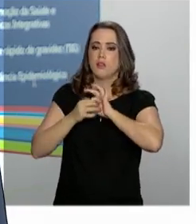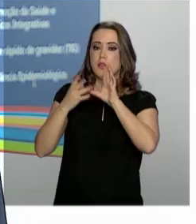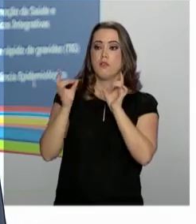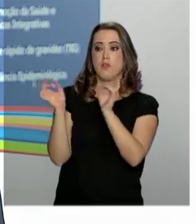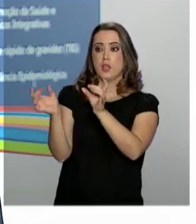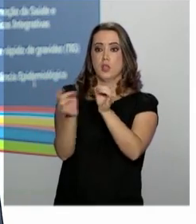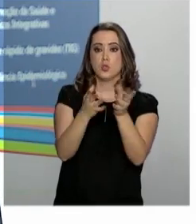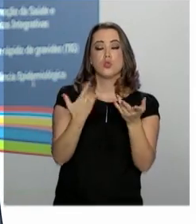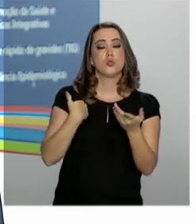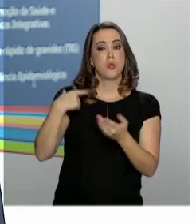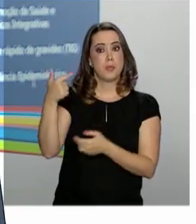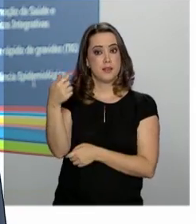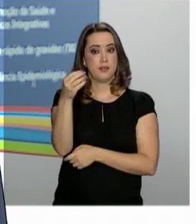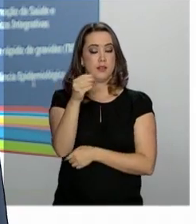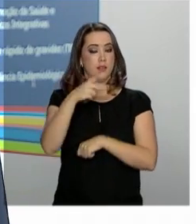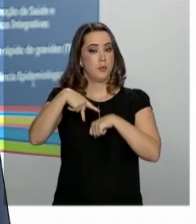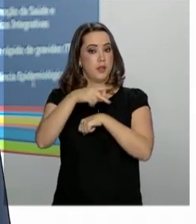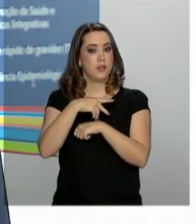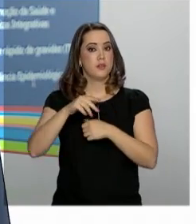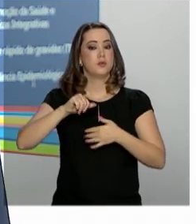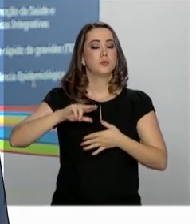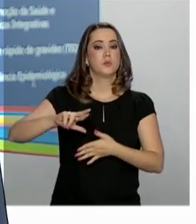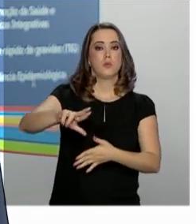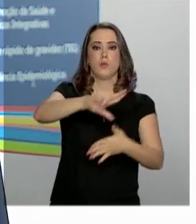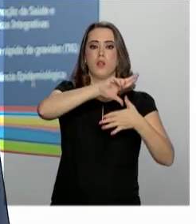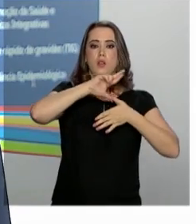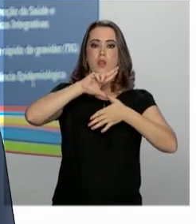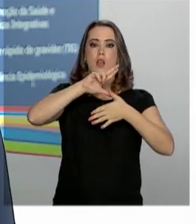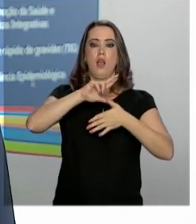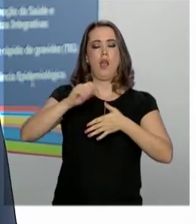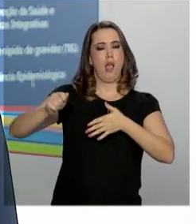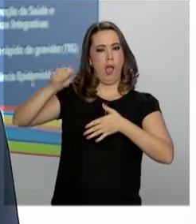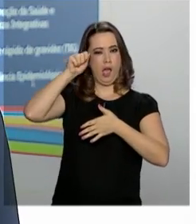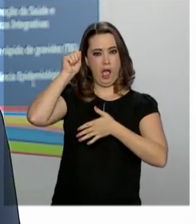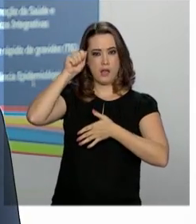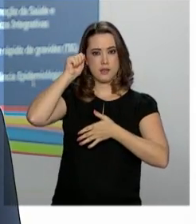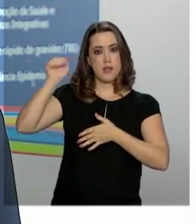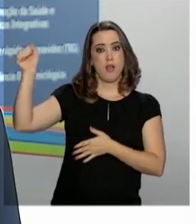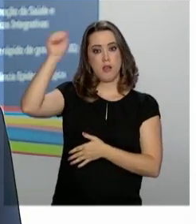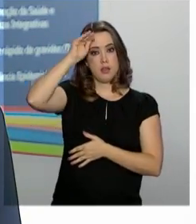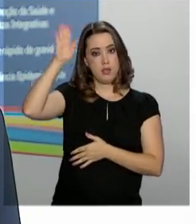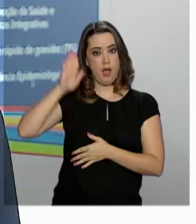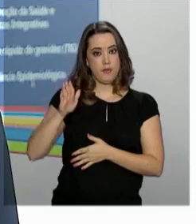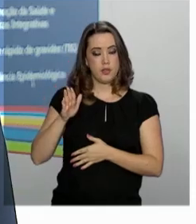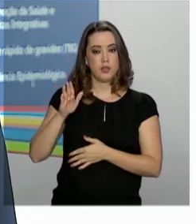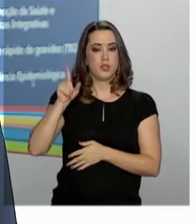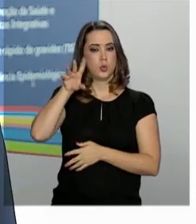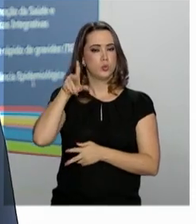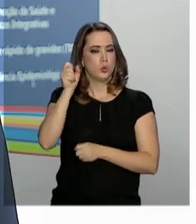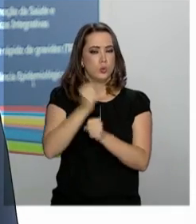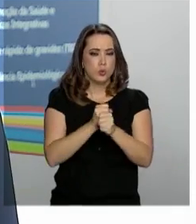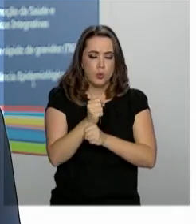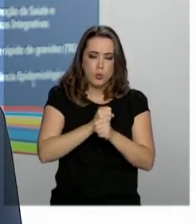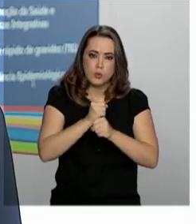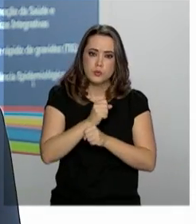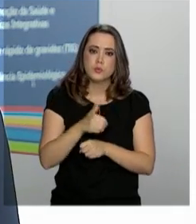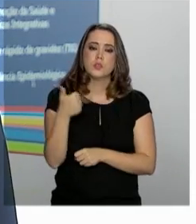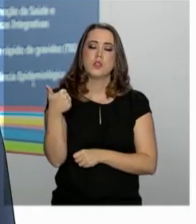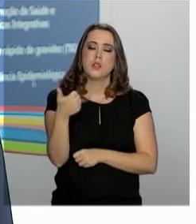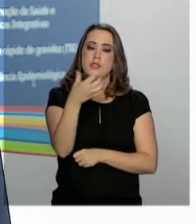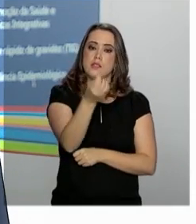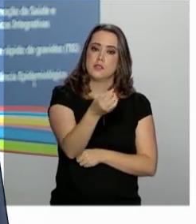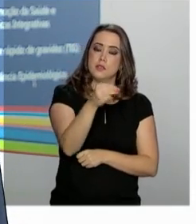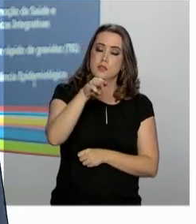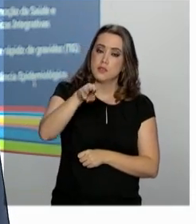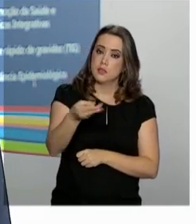para 70 países da América Latina, Ásia e África. A Fundação Oswaldo Cruz produz todos os anos 160